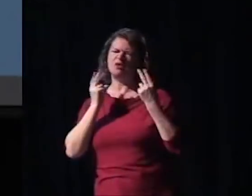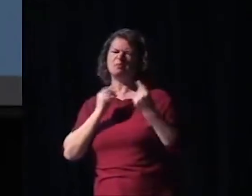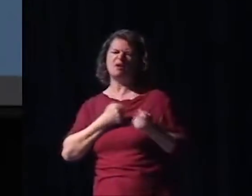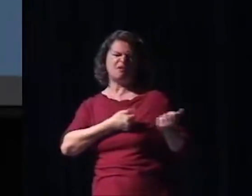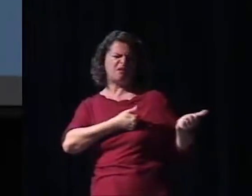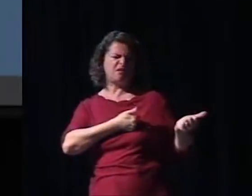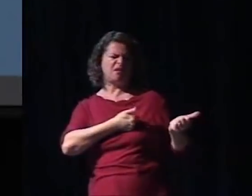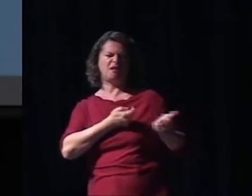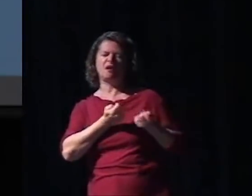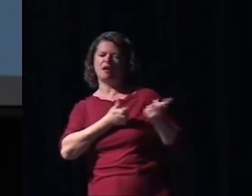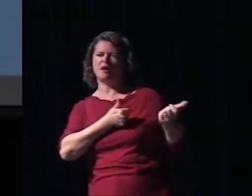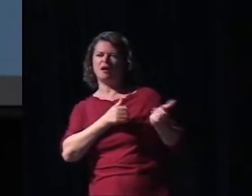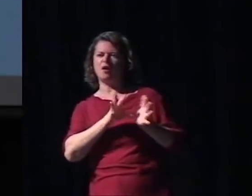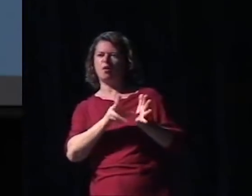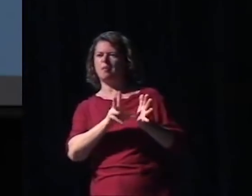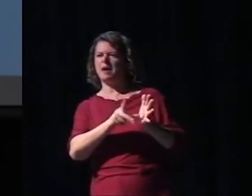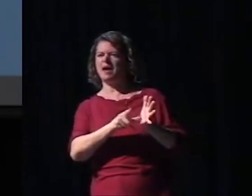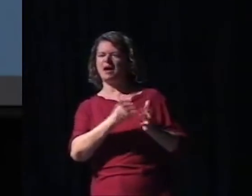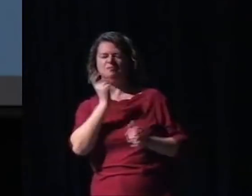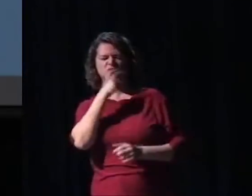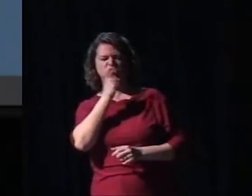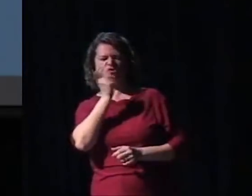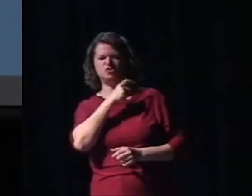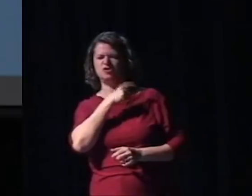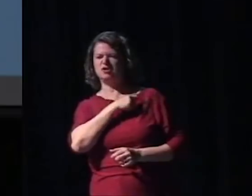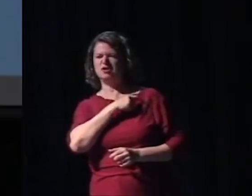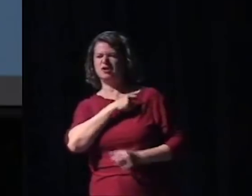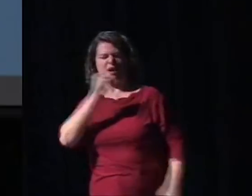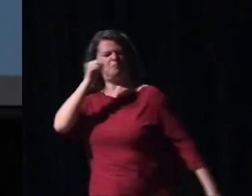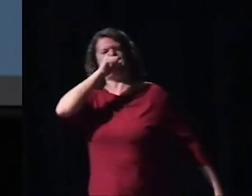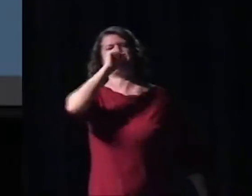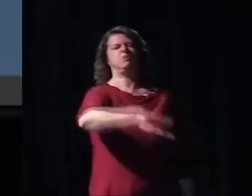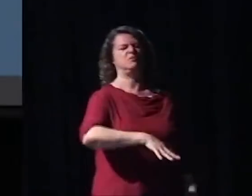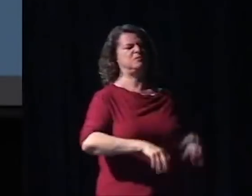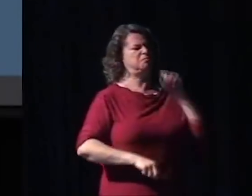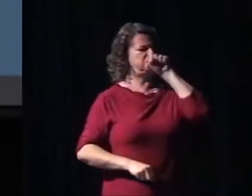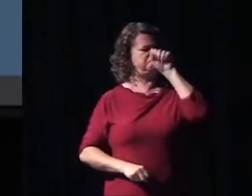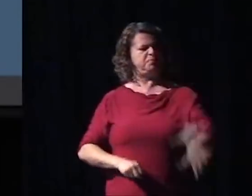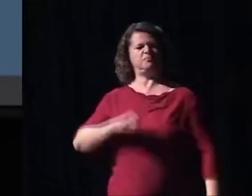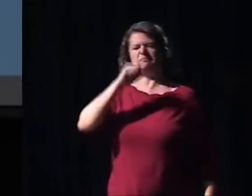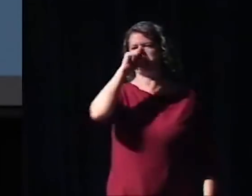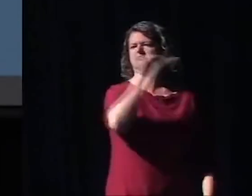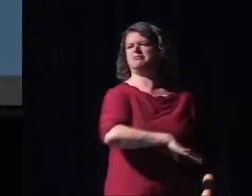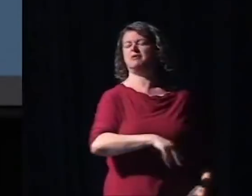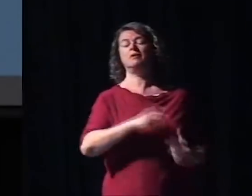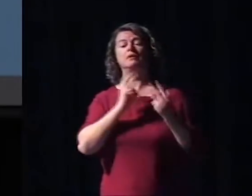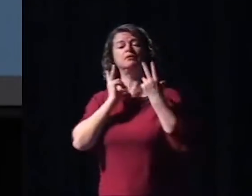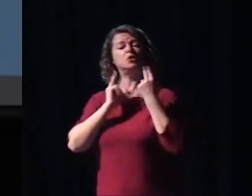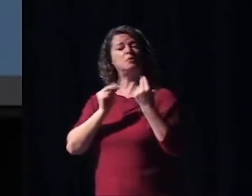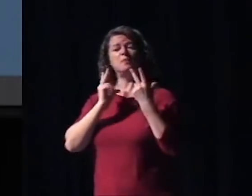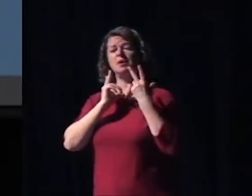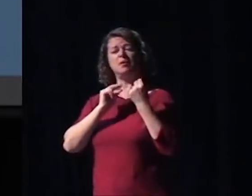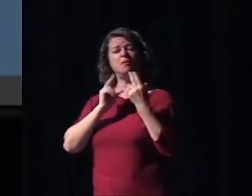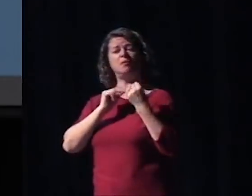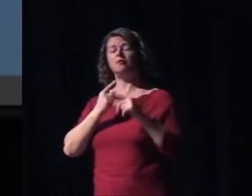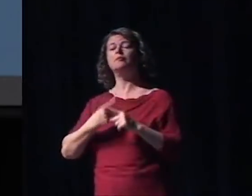é normal mentir, é normal dar patada em filho, ser estúpido com a mulher, é normal.